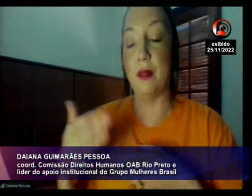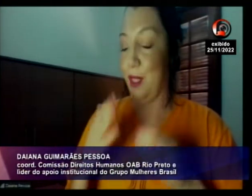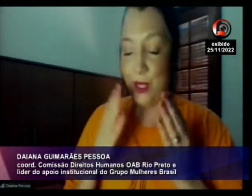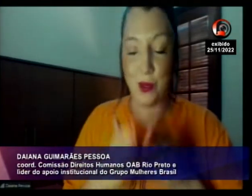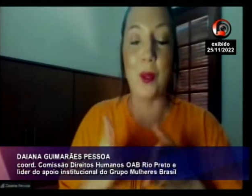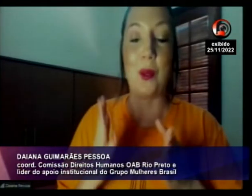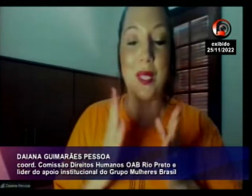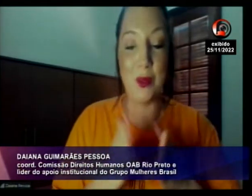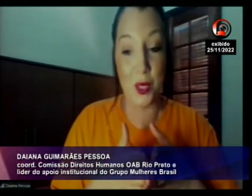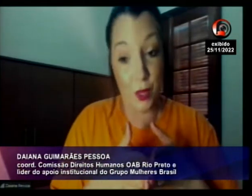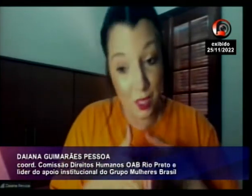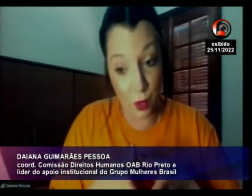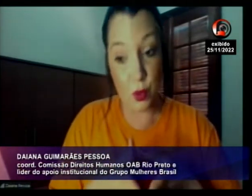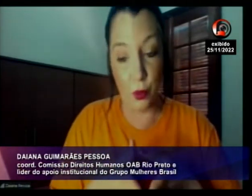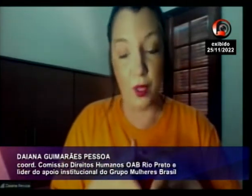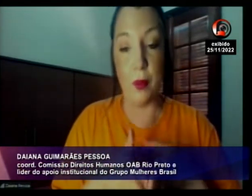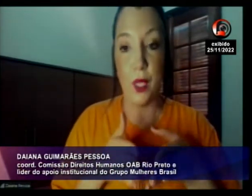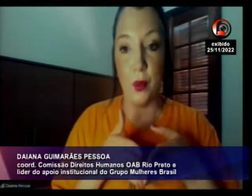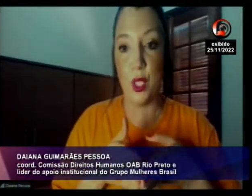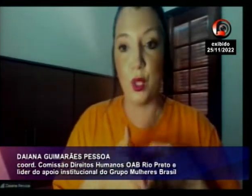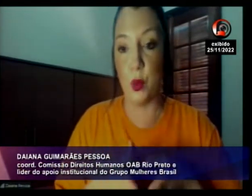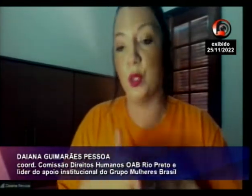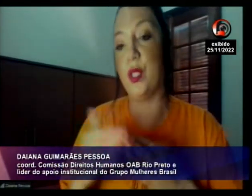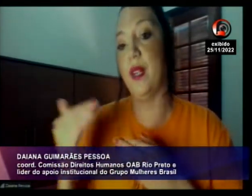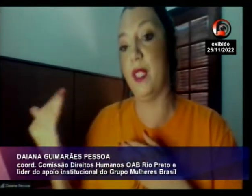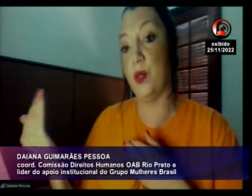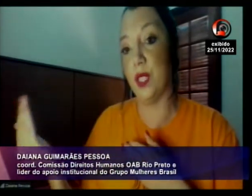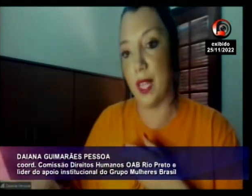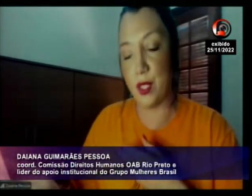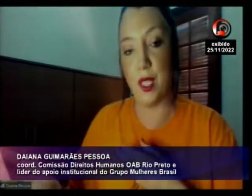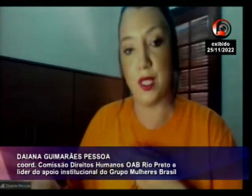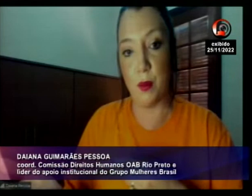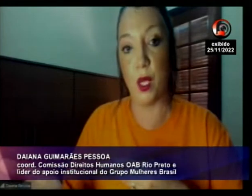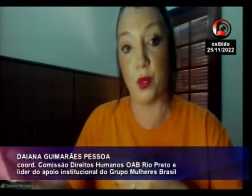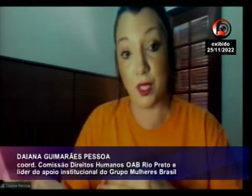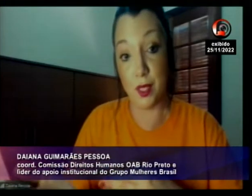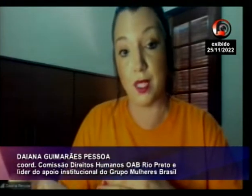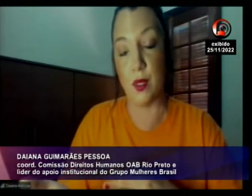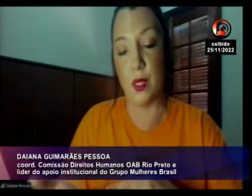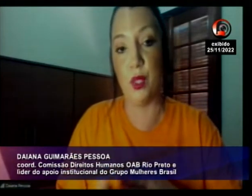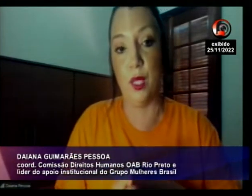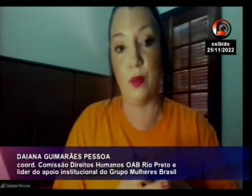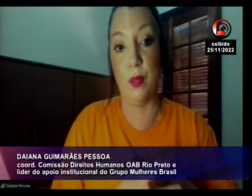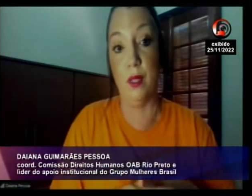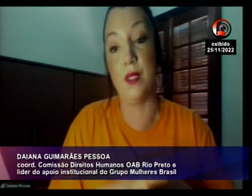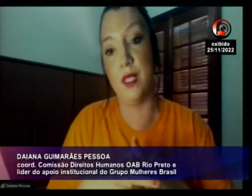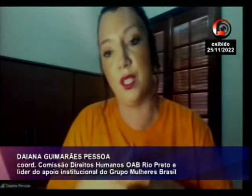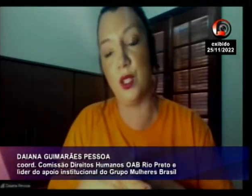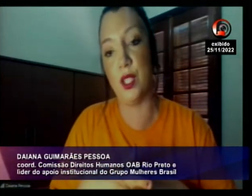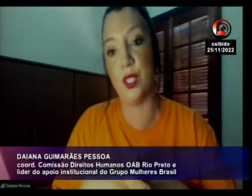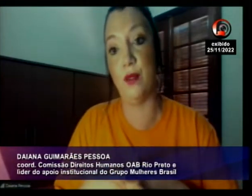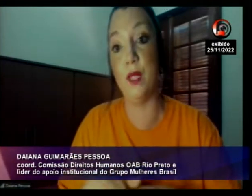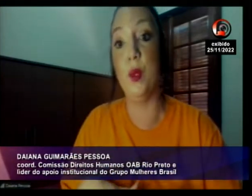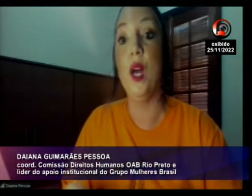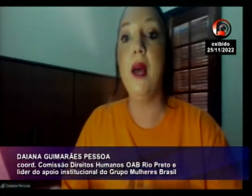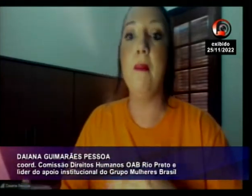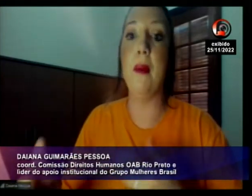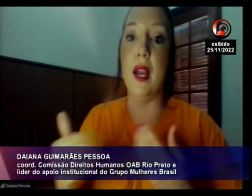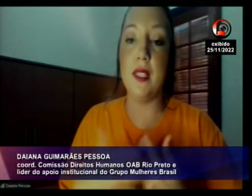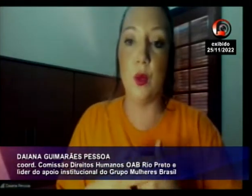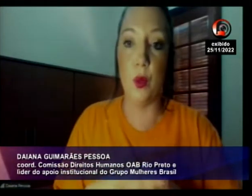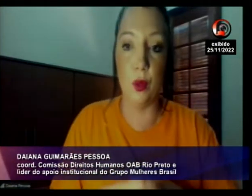vai, começa no dia 25 de novembro, que é o dia de hoje, vai até o dia 10 de dezembro, que é o Dia Internacional de Direitos Humanos, 16 dias de